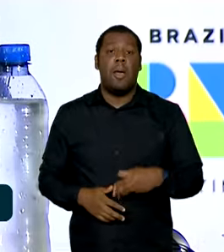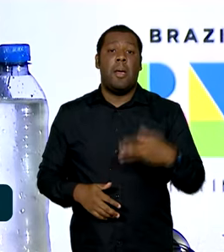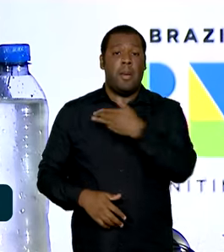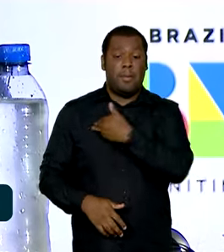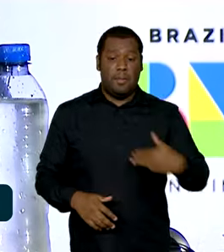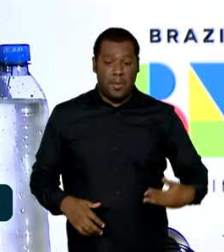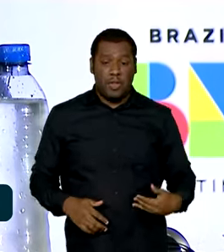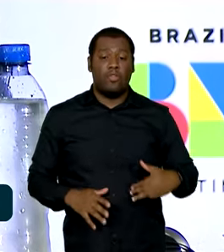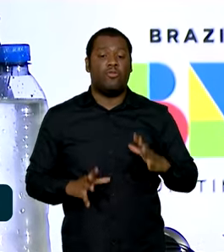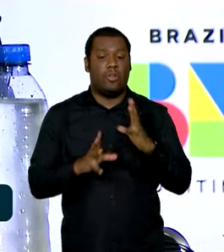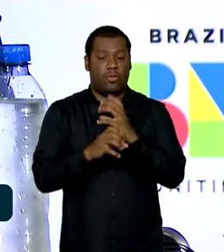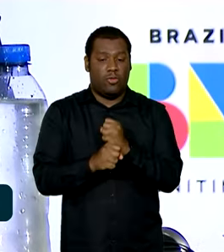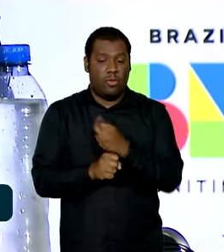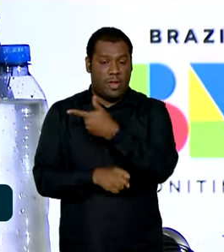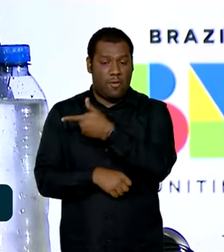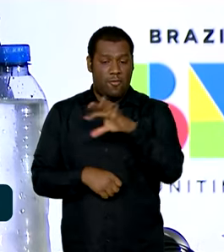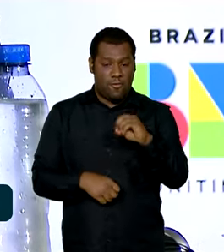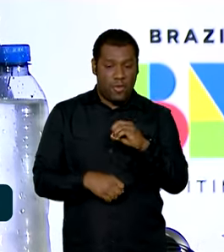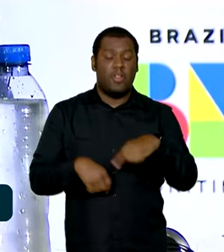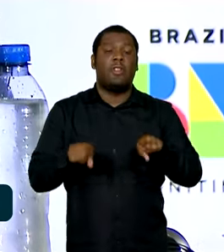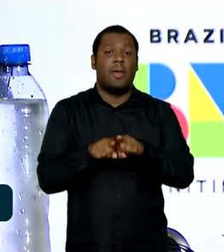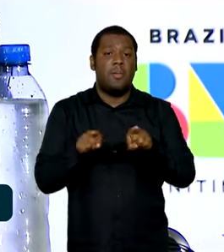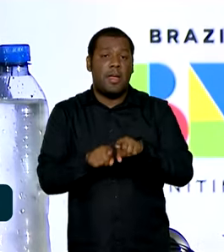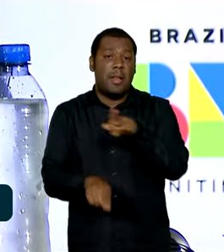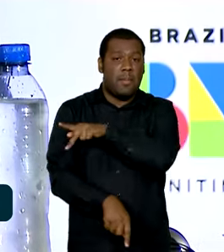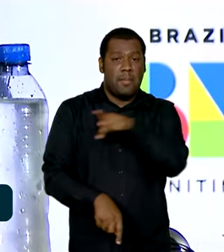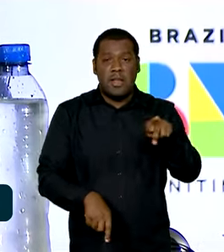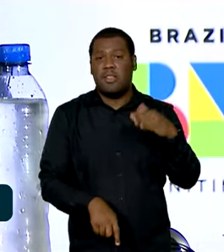e 20 presidentes de